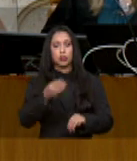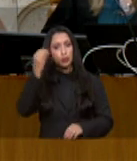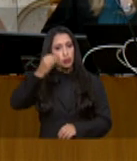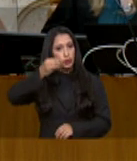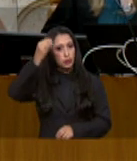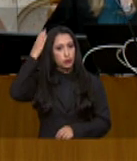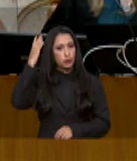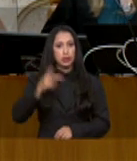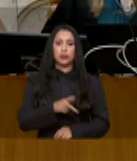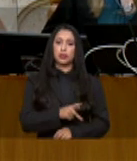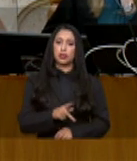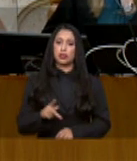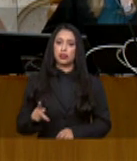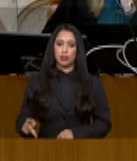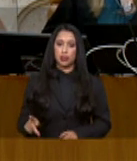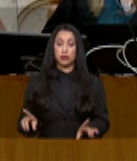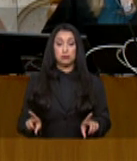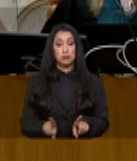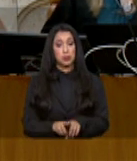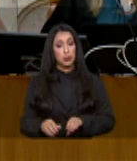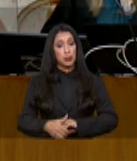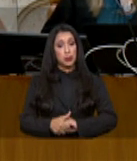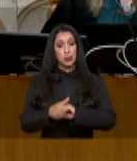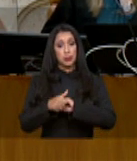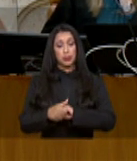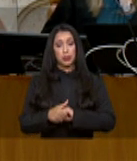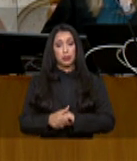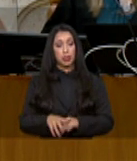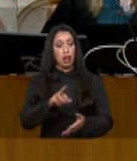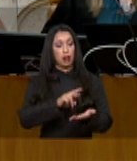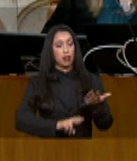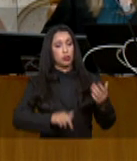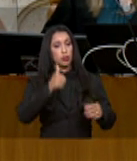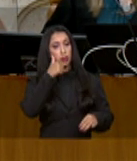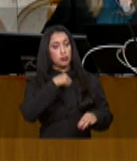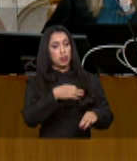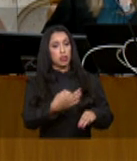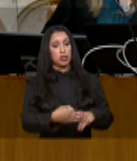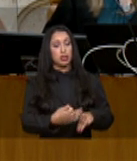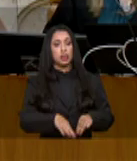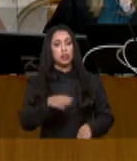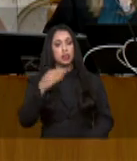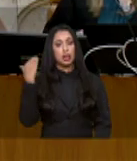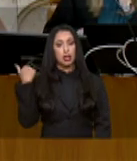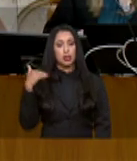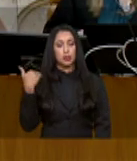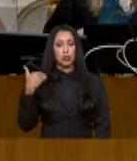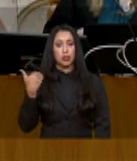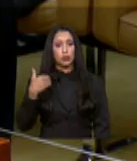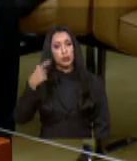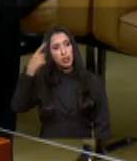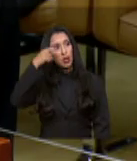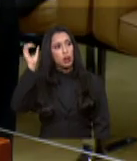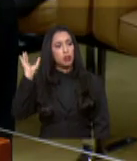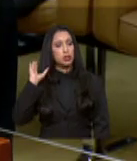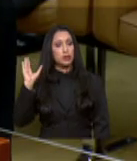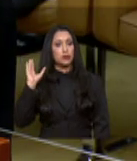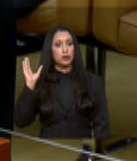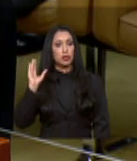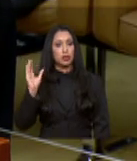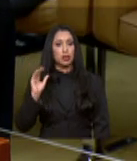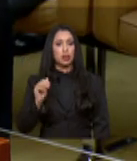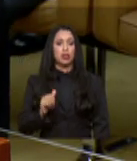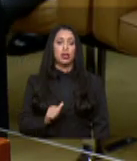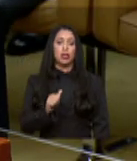Fux. Gostaria aqui também de cumprimentar a nossa relatora, Carmen Lúcia, ministra Rosa Weber, também relatora da